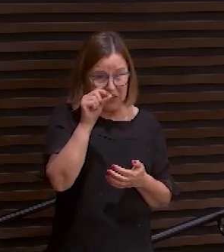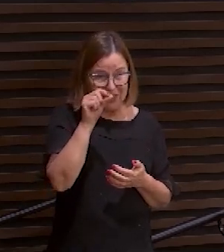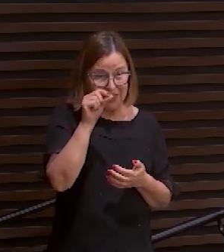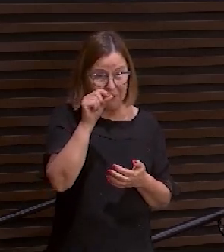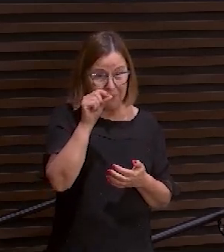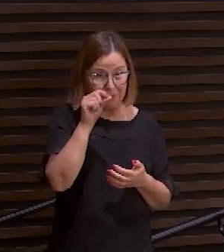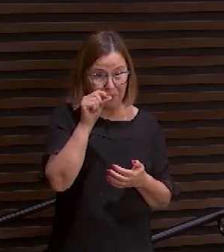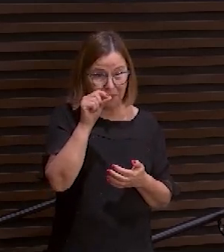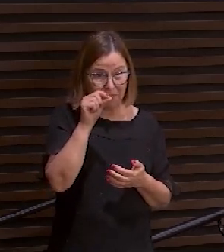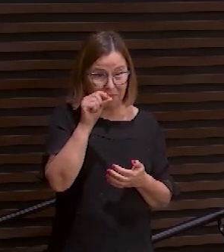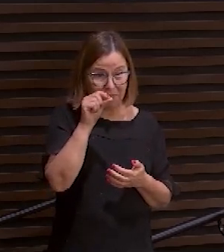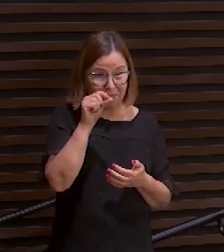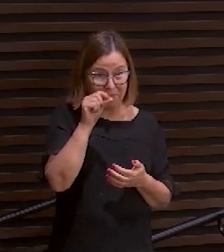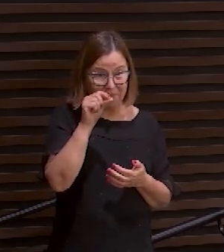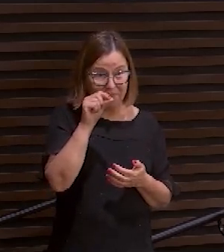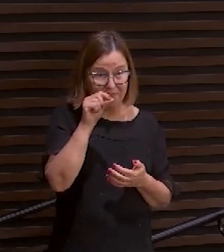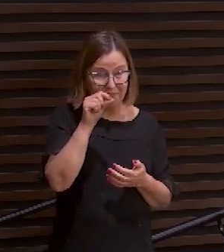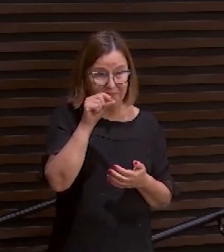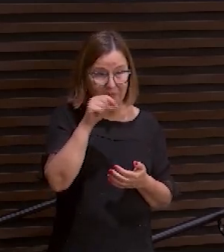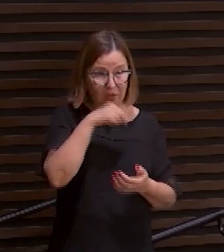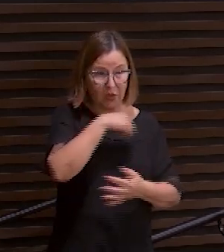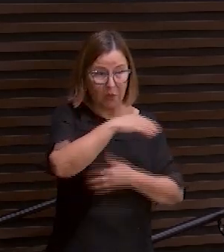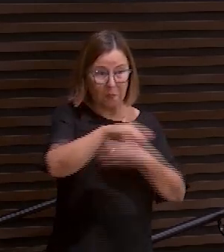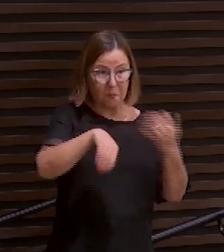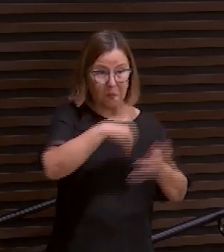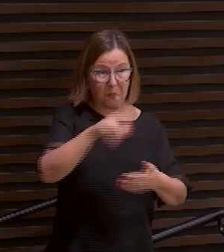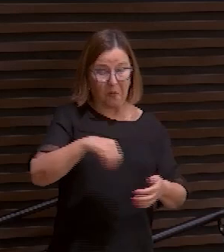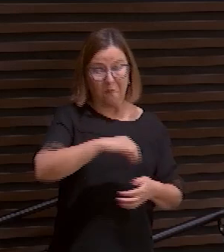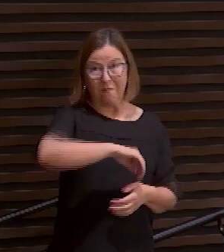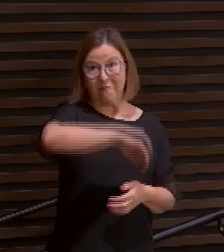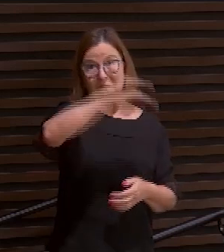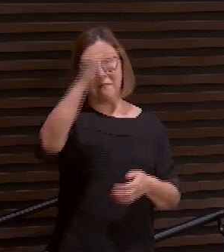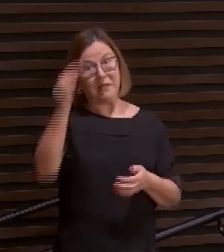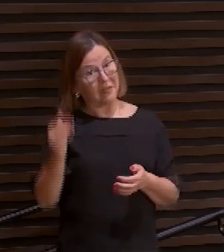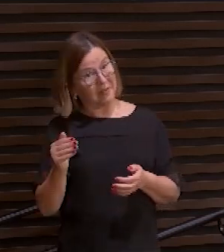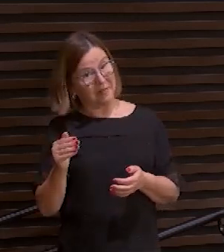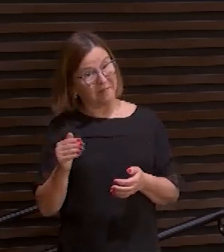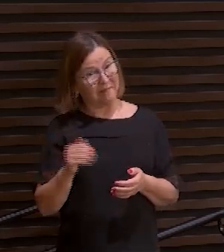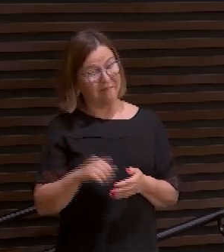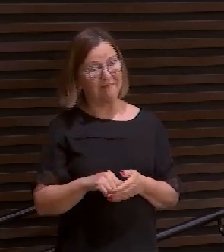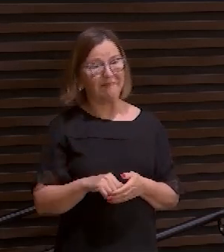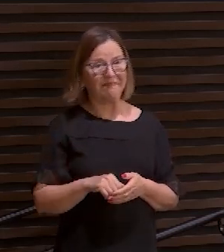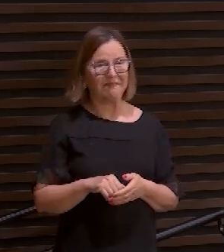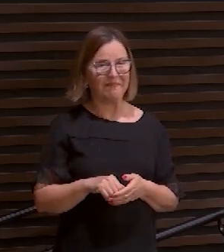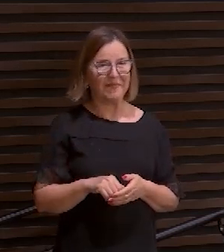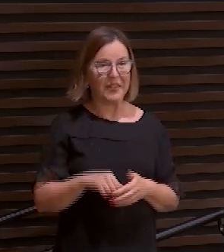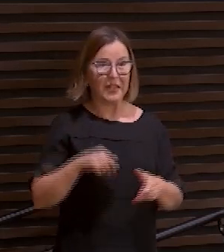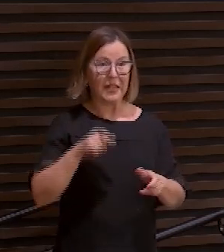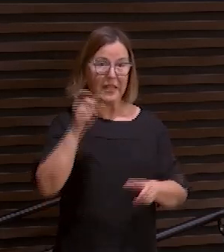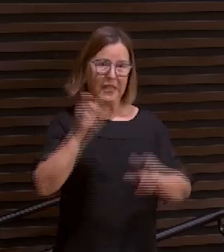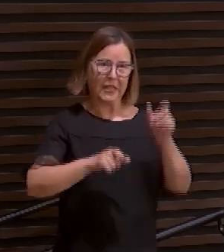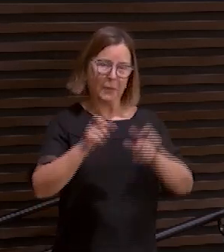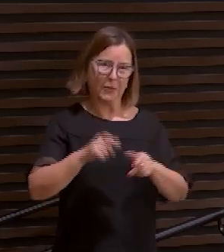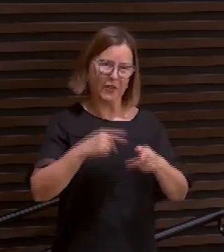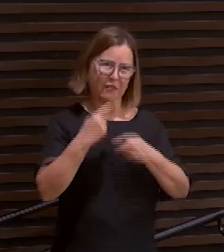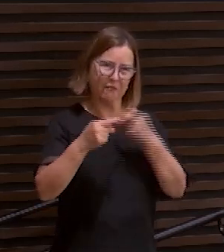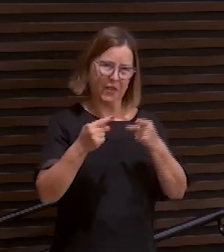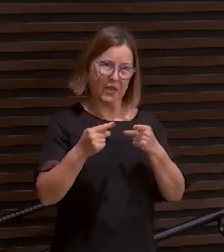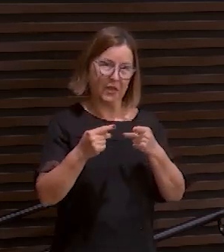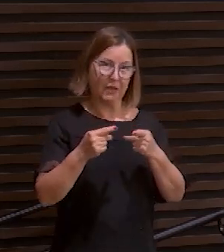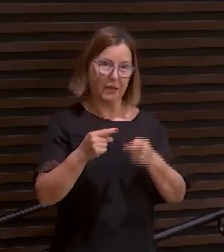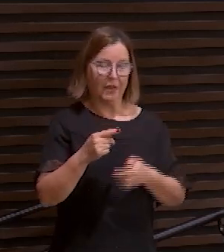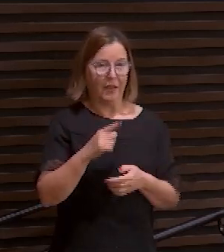move um monte. E esses que dizem que têm uma fé do tamanho de um